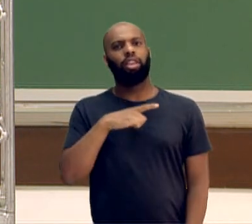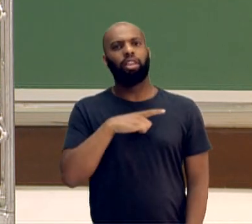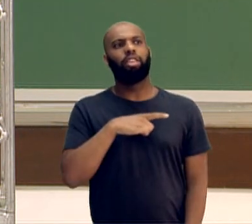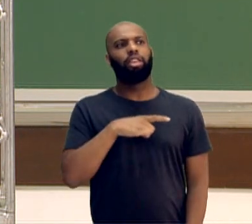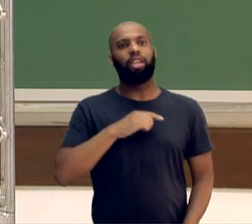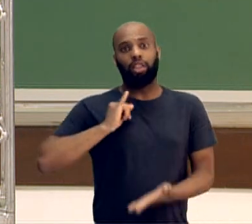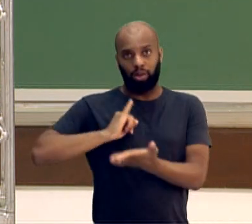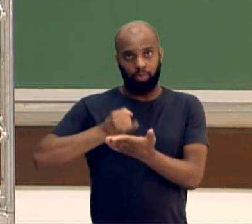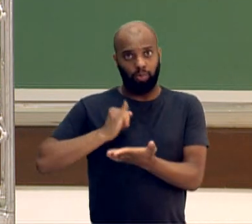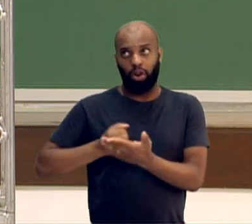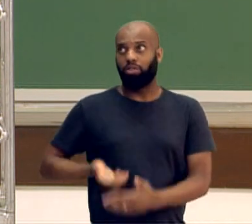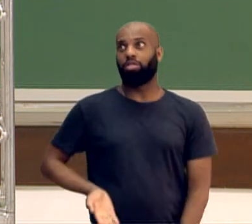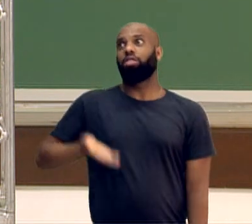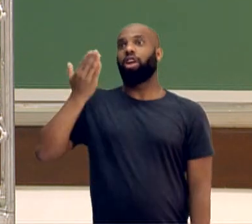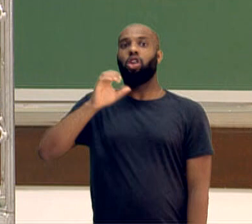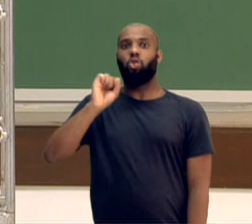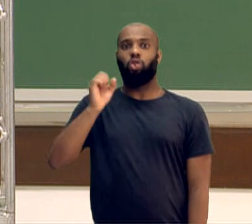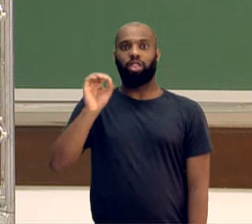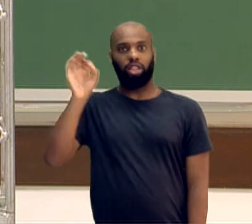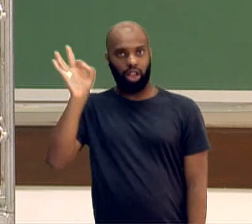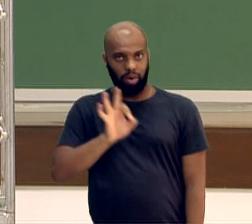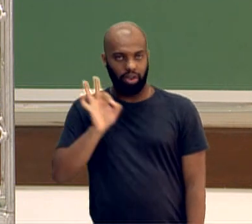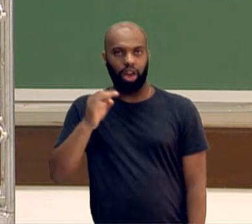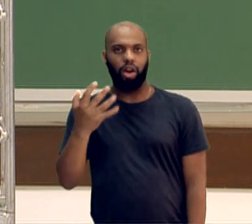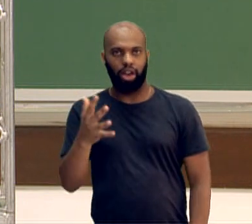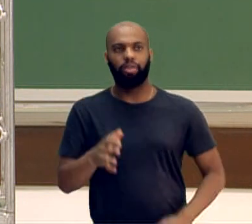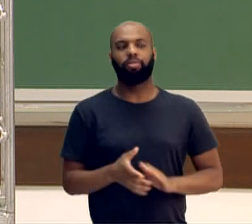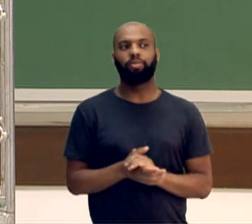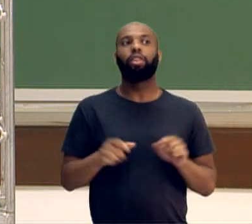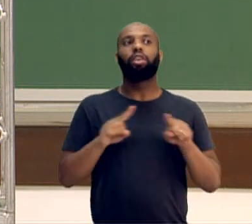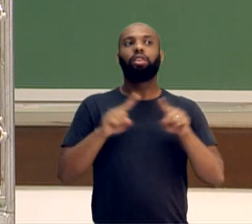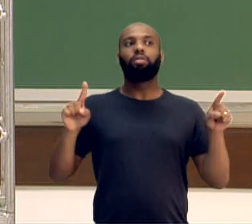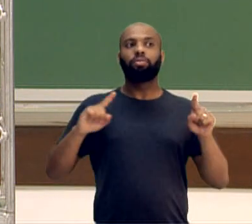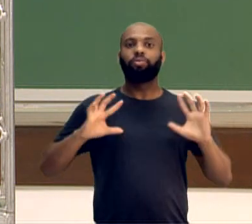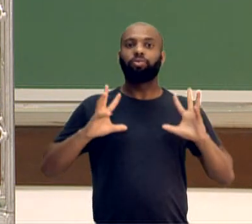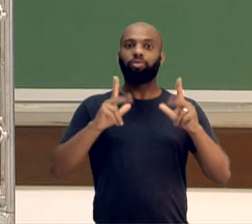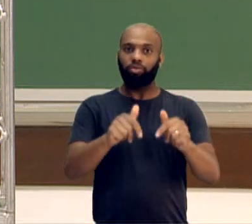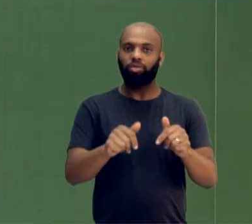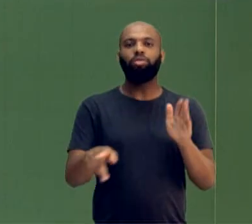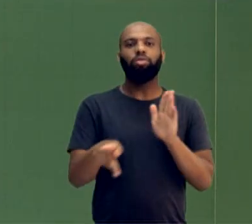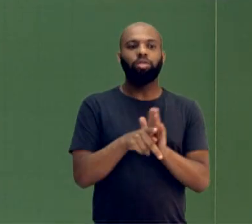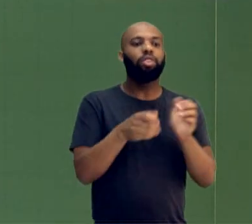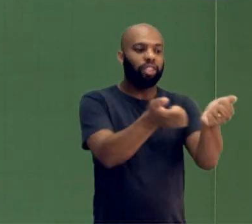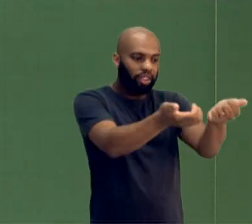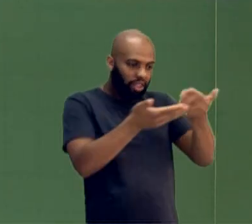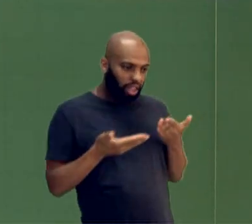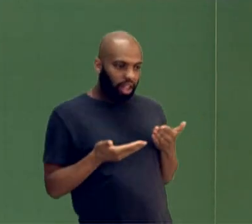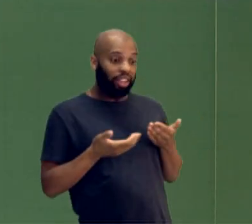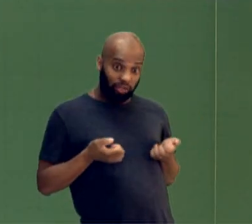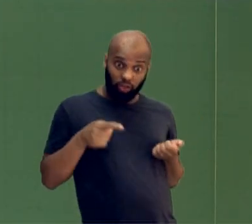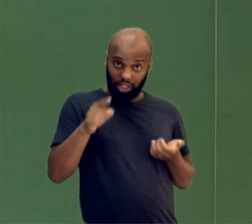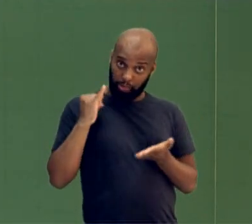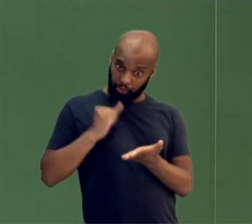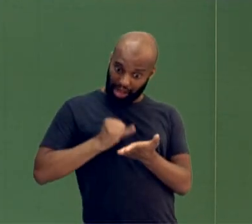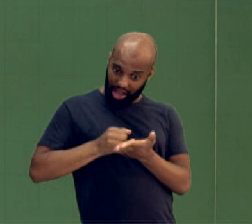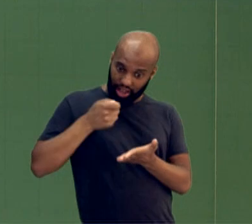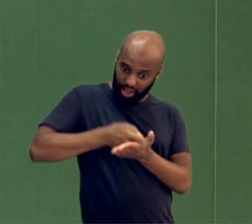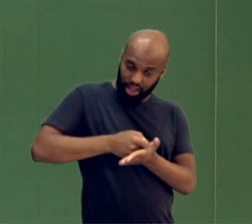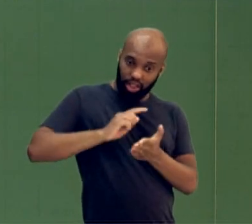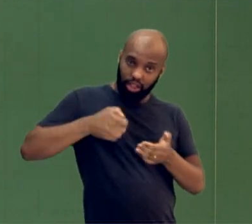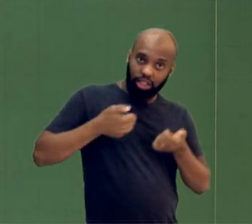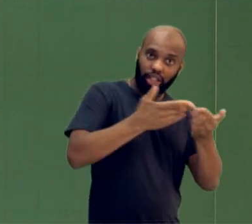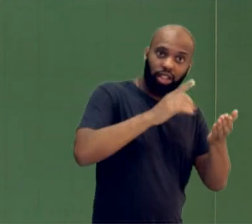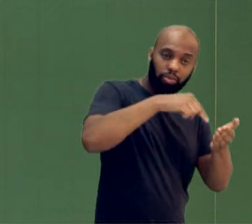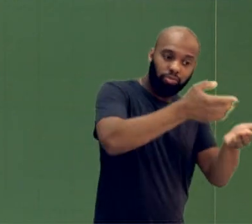de impostos absurdos, né, 80% mais ou menos, né, mas tudo volta para o cidadão. Então, quando se paga e volta, tudo se